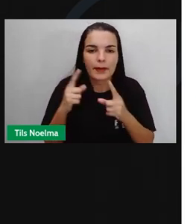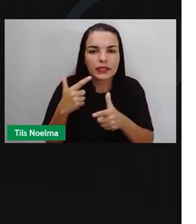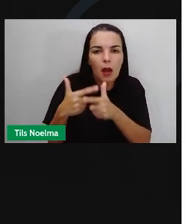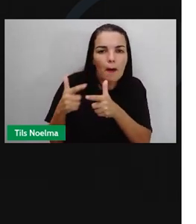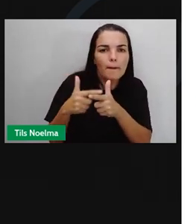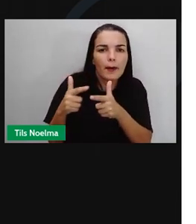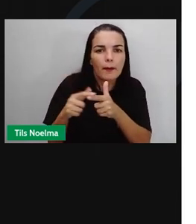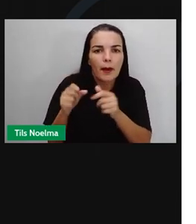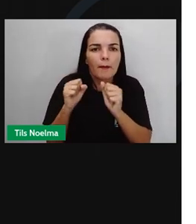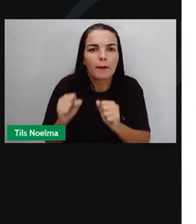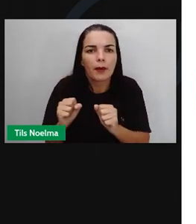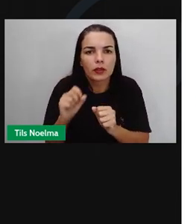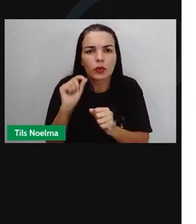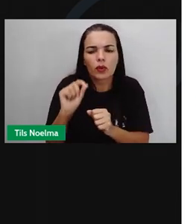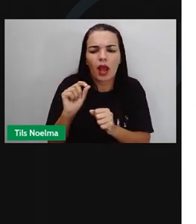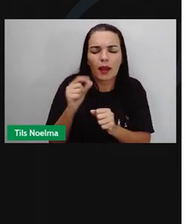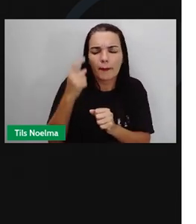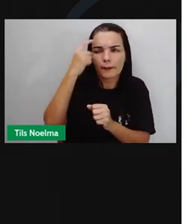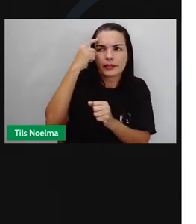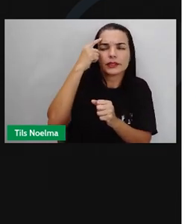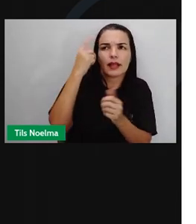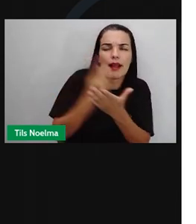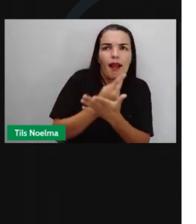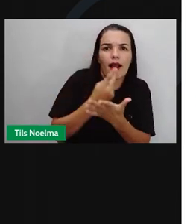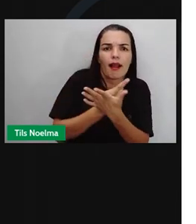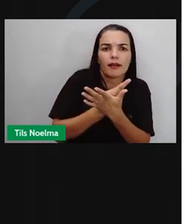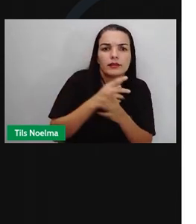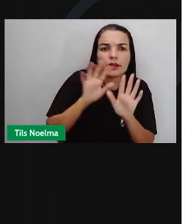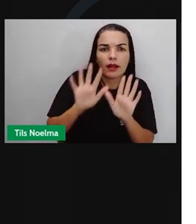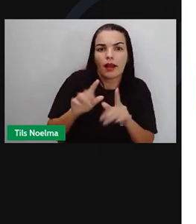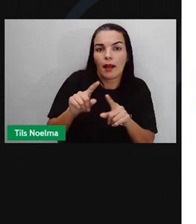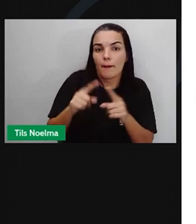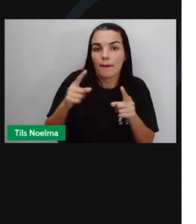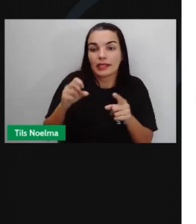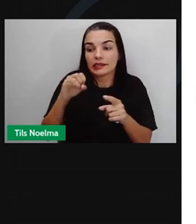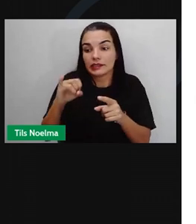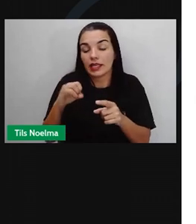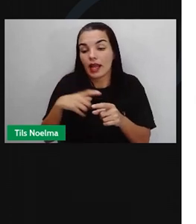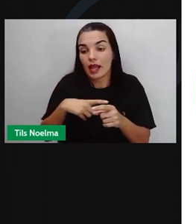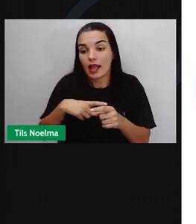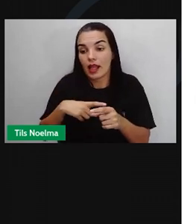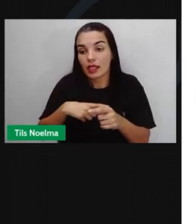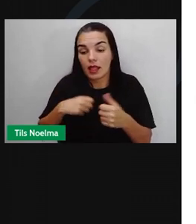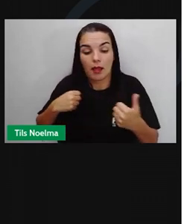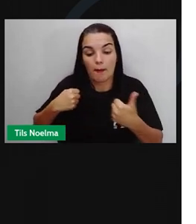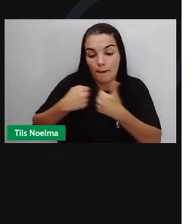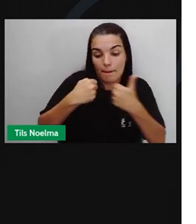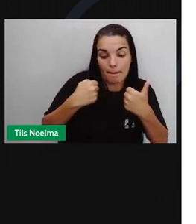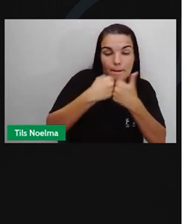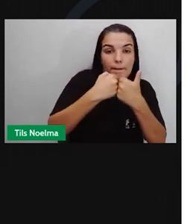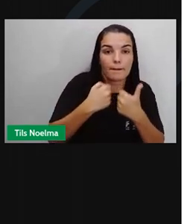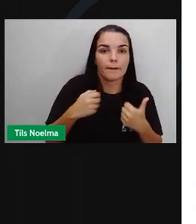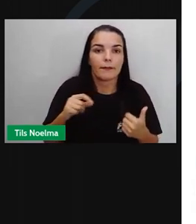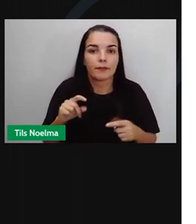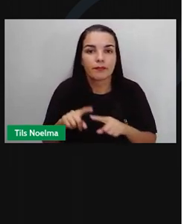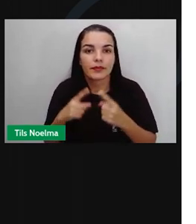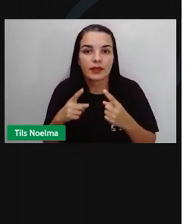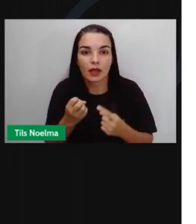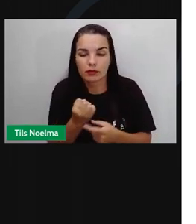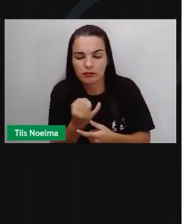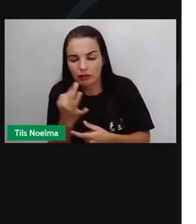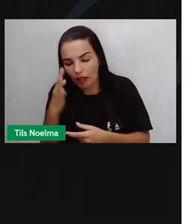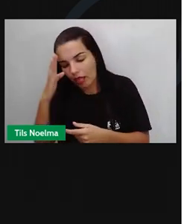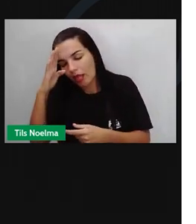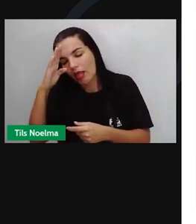é que esse tiro provavelmente sairia pela culatra já que quanto mais de você existir pior são Federal irá se sentir e quanto